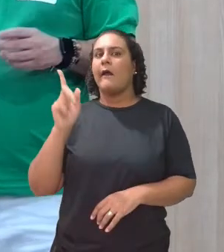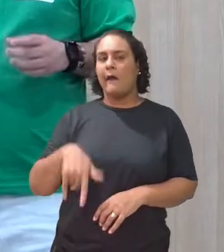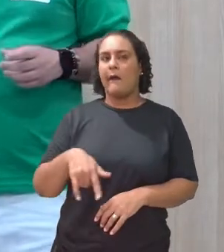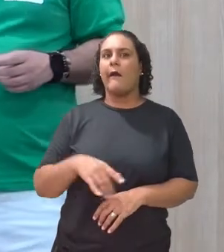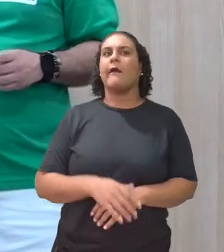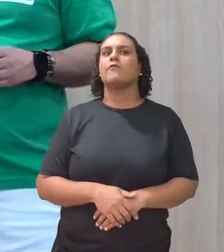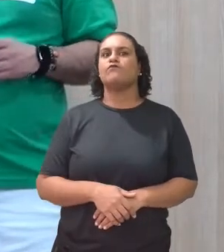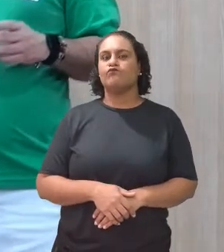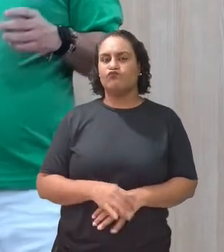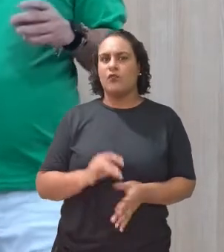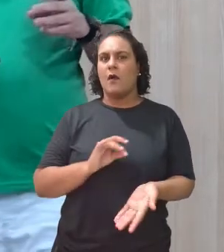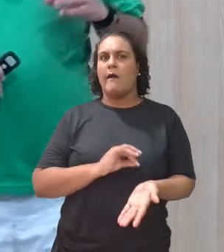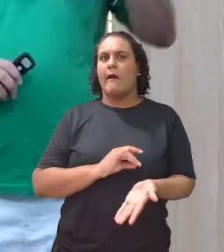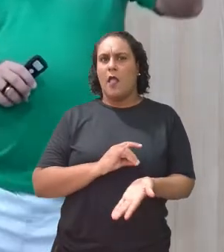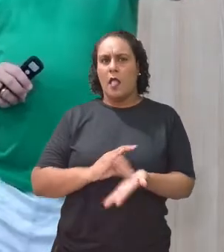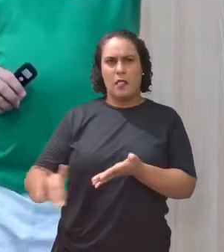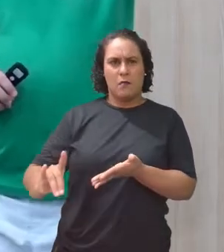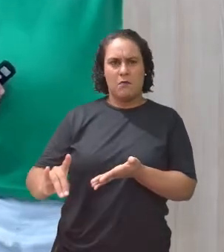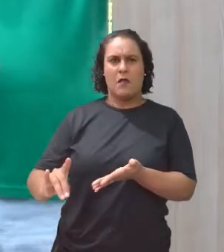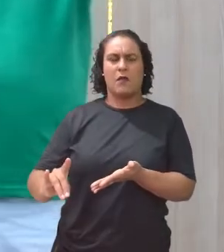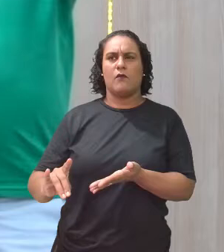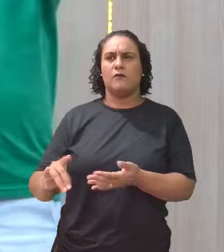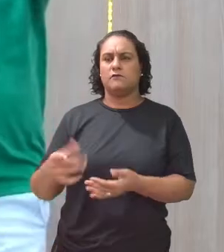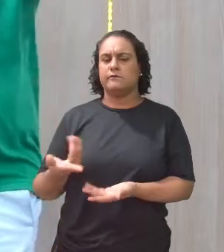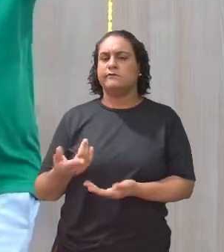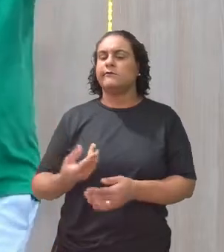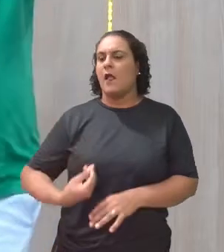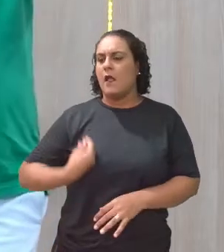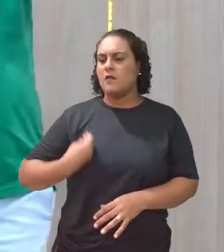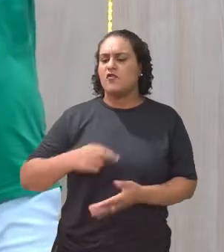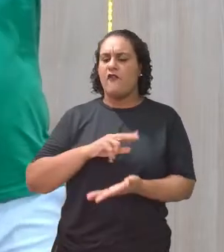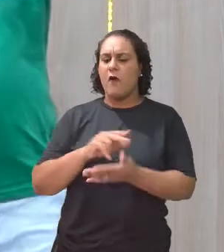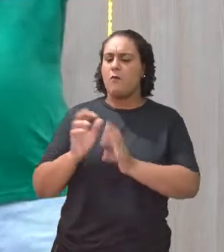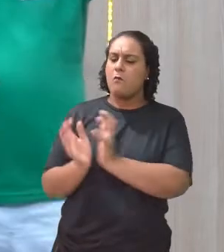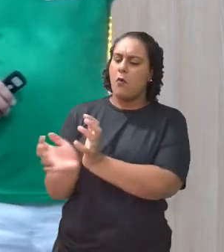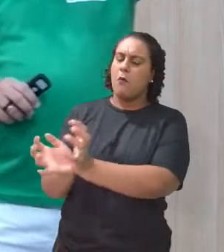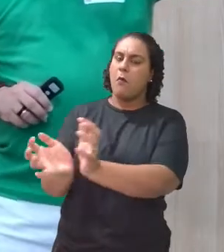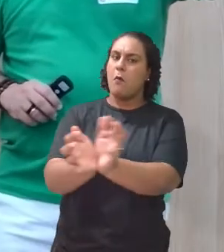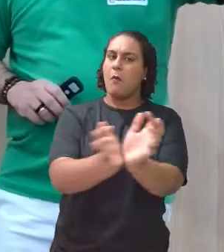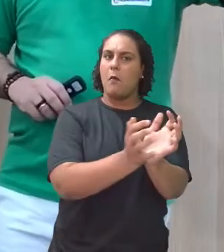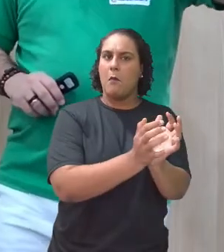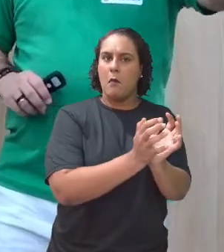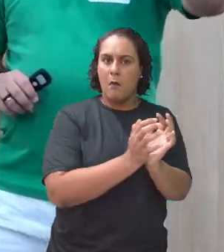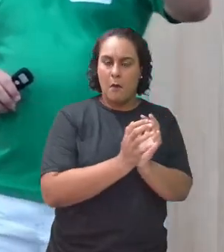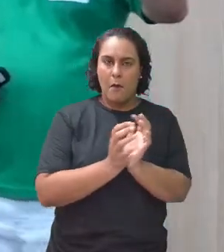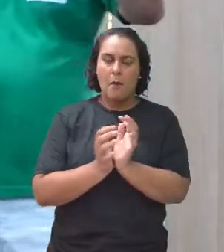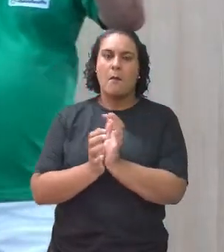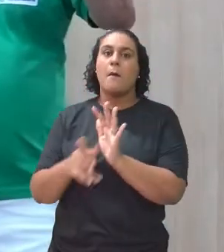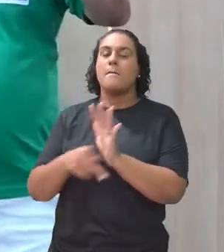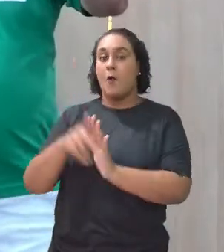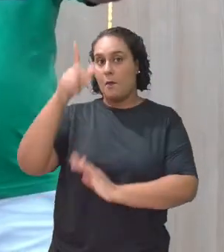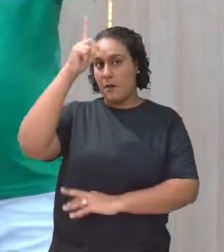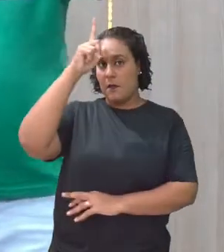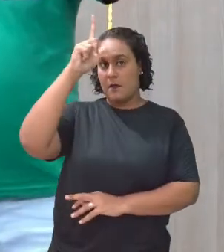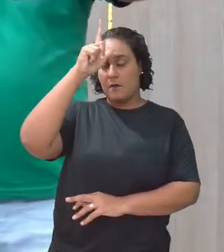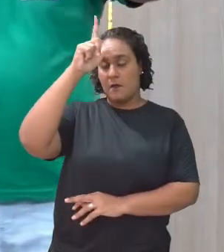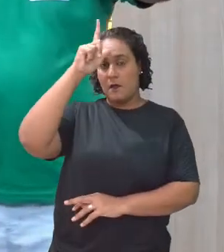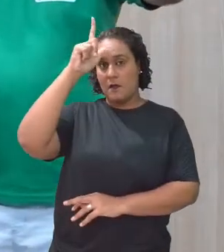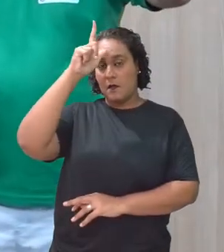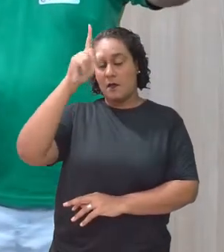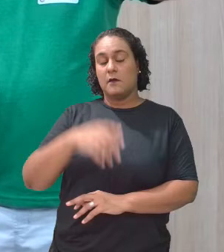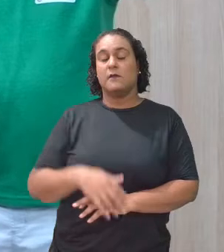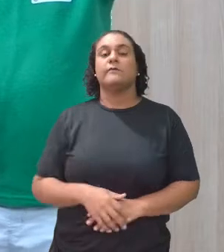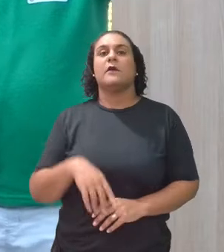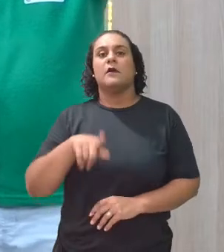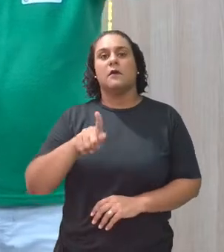inimigos entre si. Então, existiam várias tribos, né, vários grupos, né, desses povos germânicos, né? Germânicos